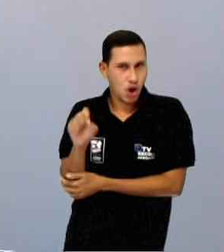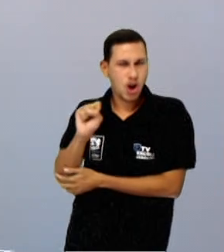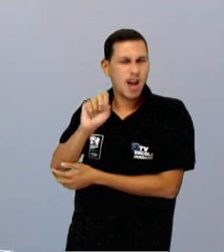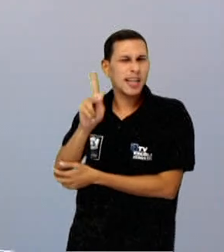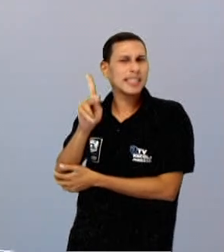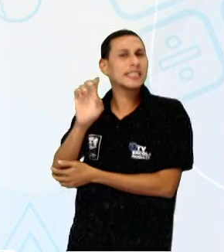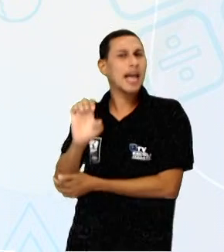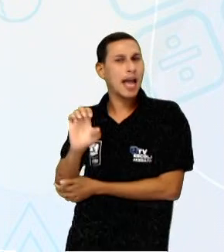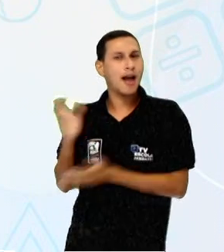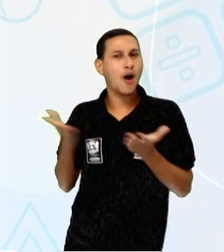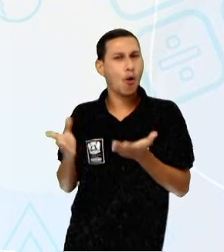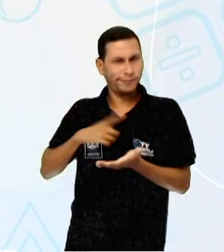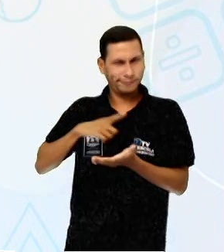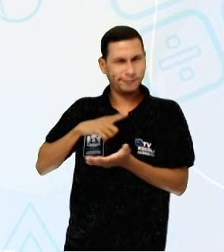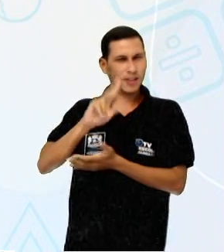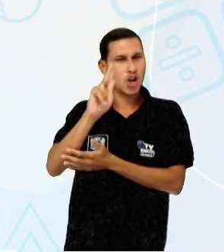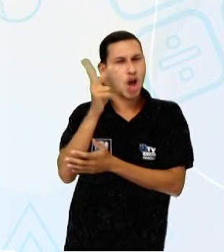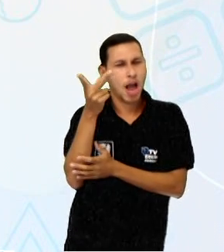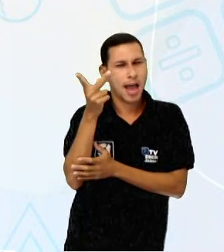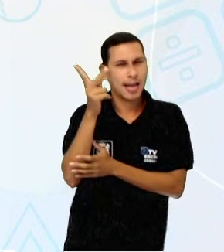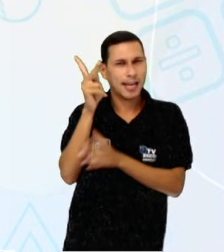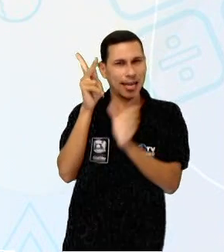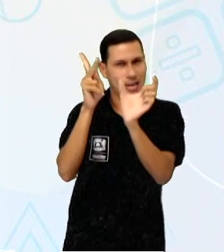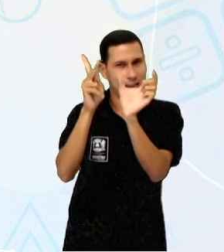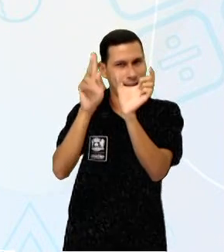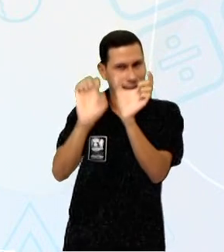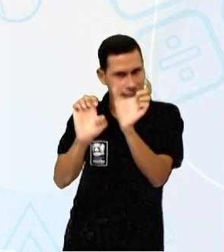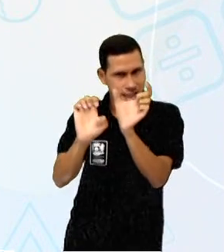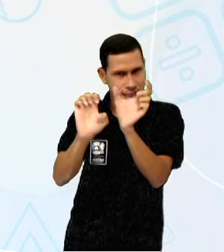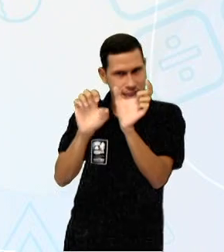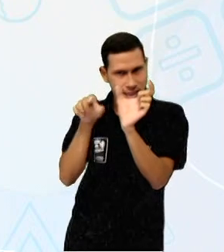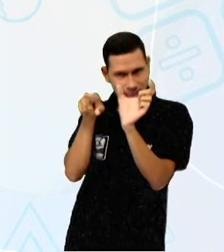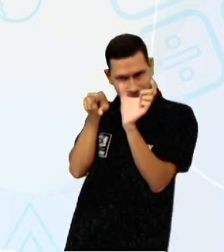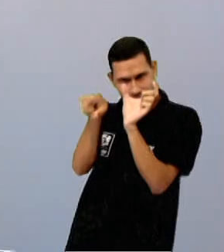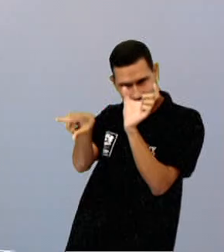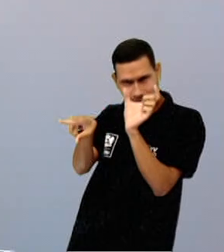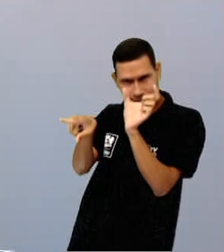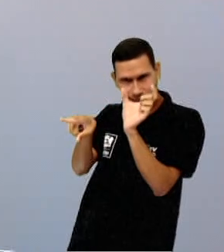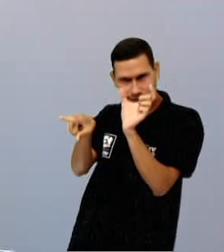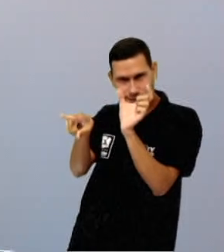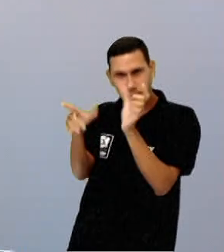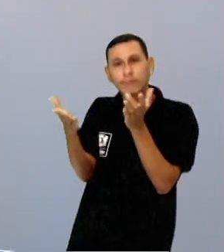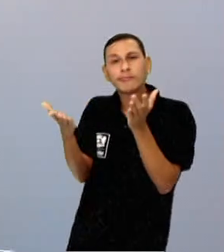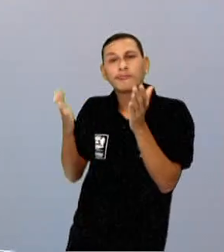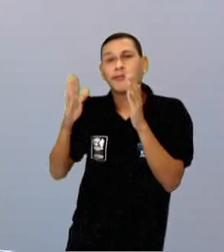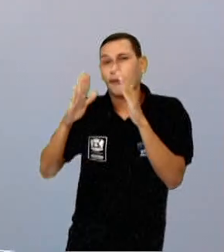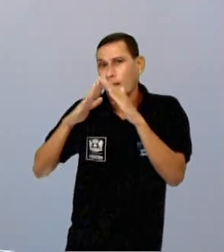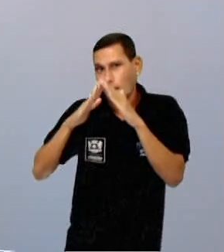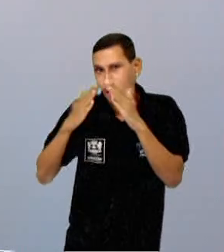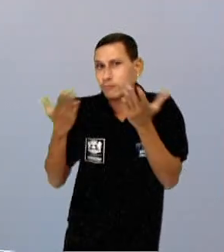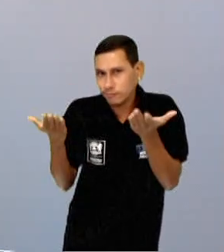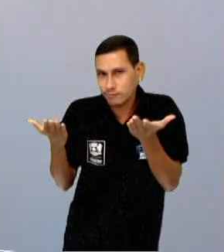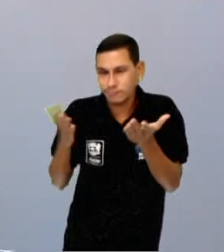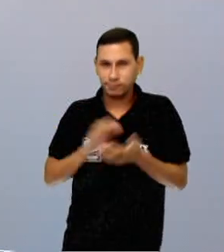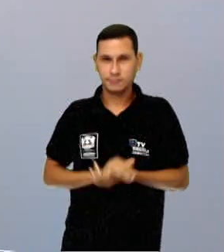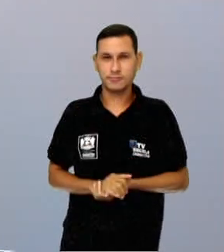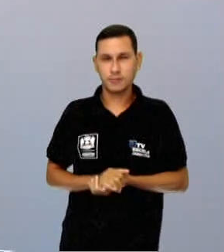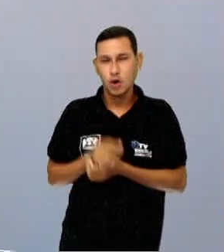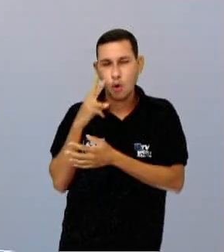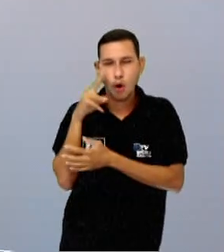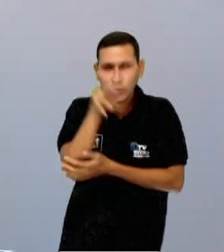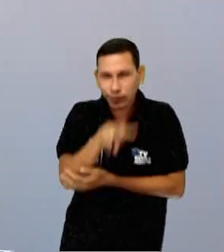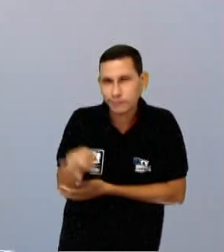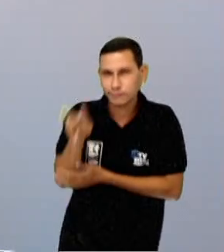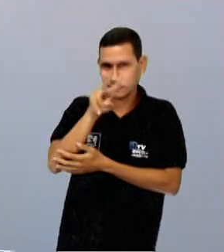eu tenho Rises from Rau ae então no caso de